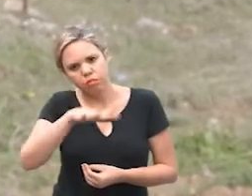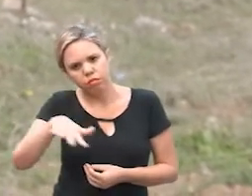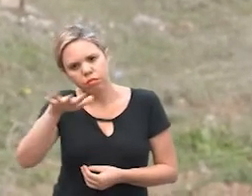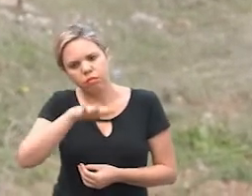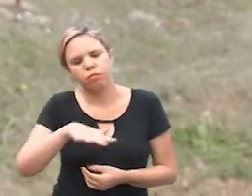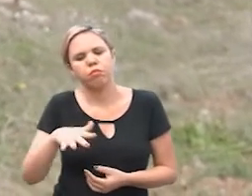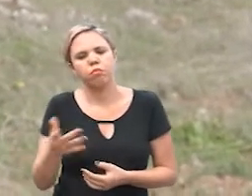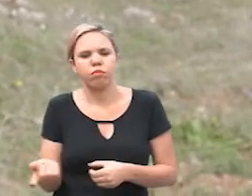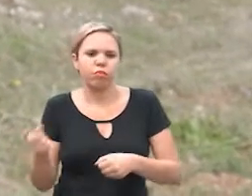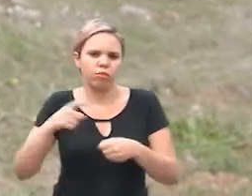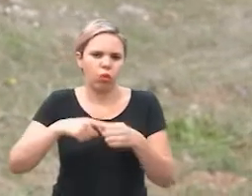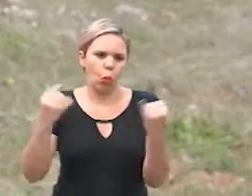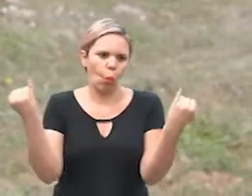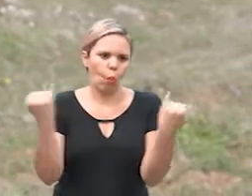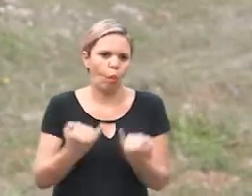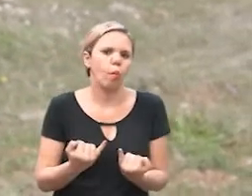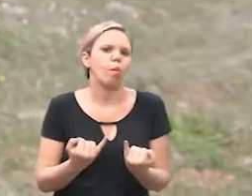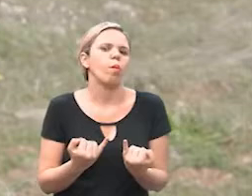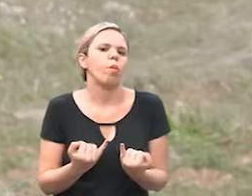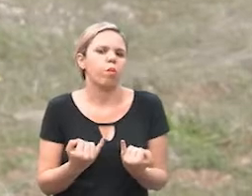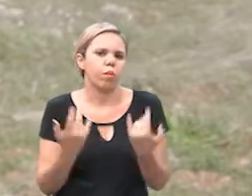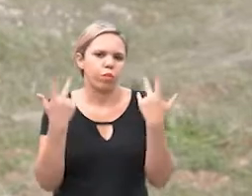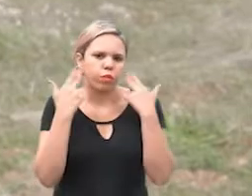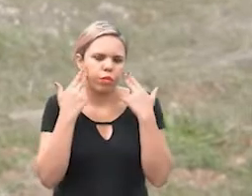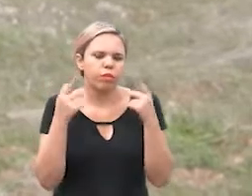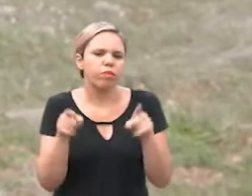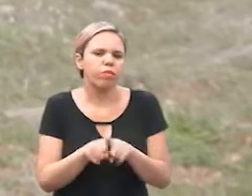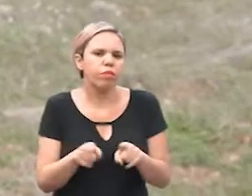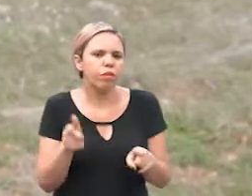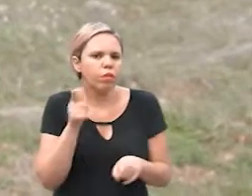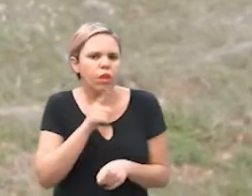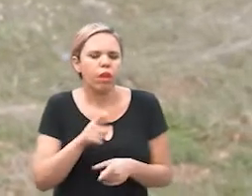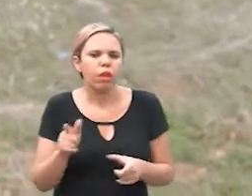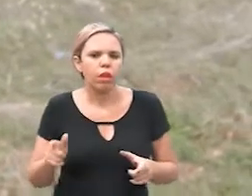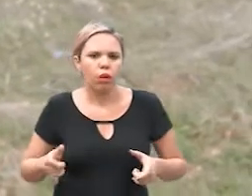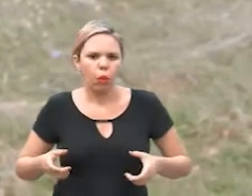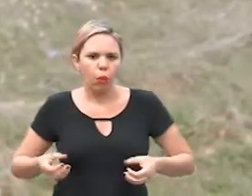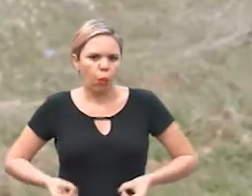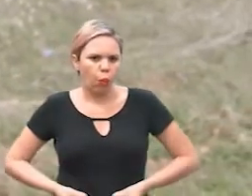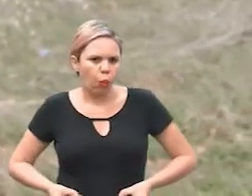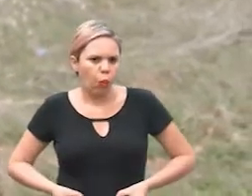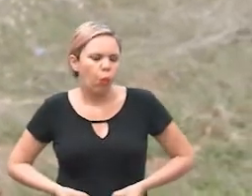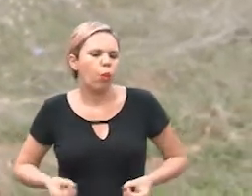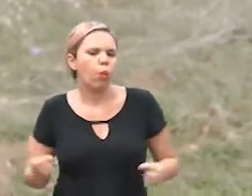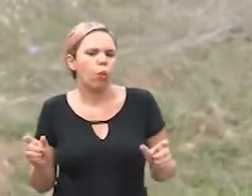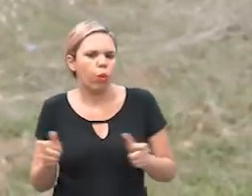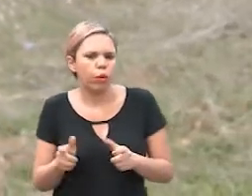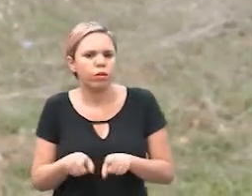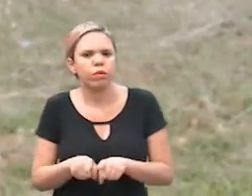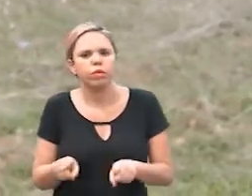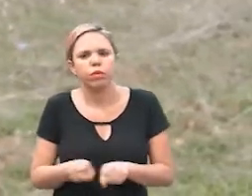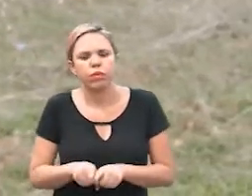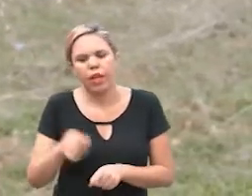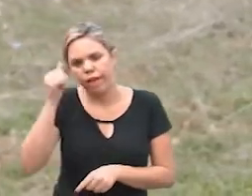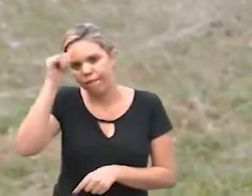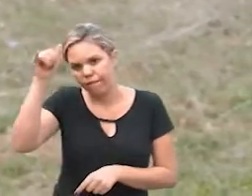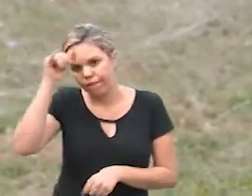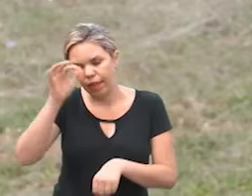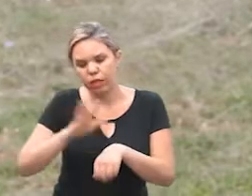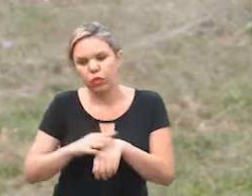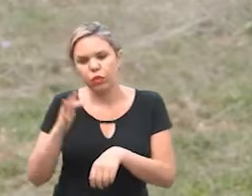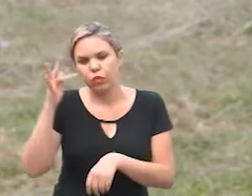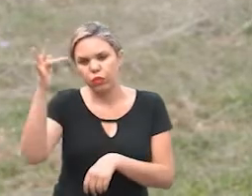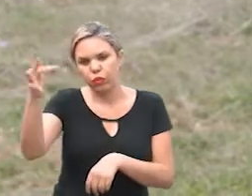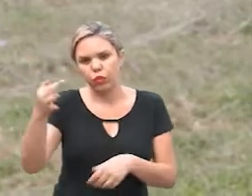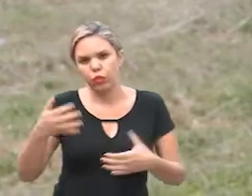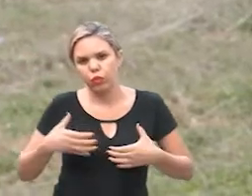aí voltar ao peso normal, reduz, né, o útero, previne aí doenças futuras como